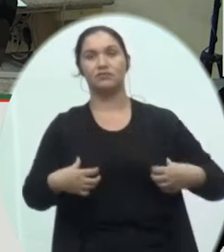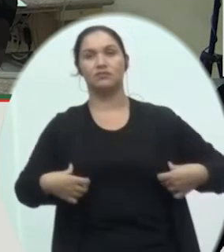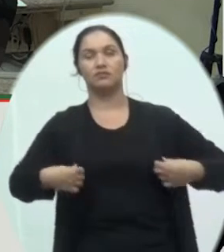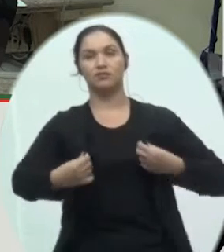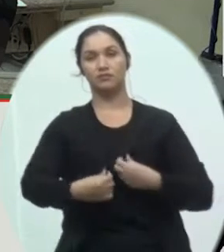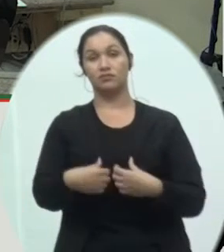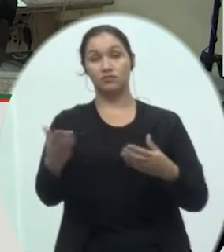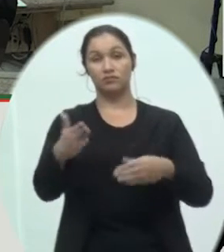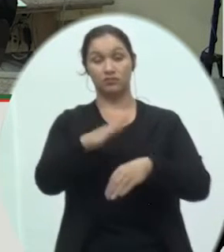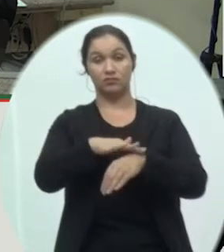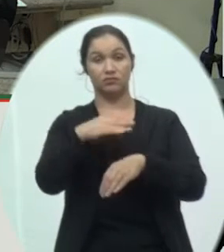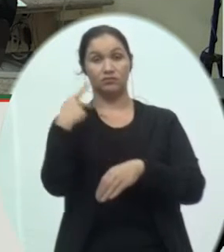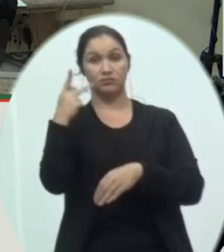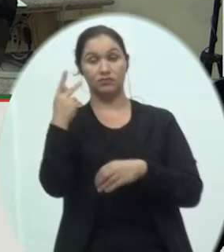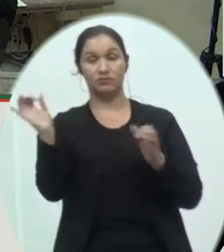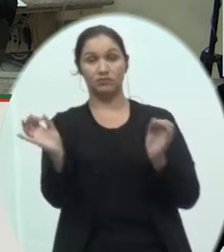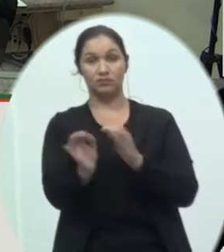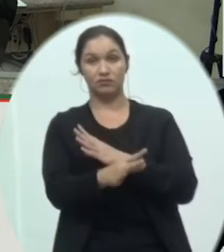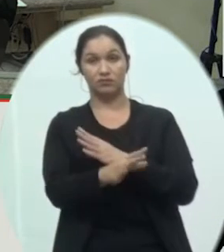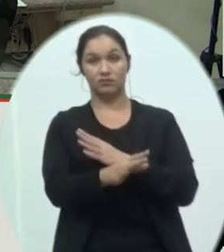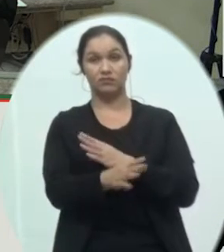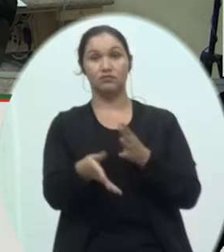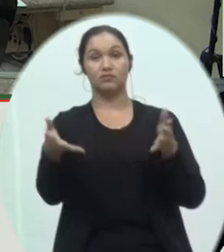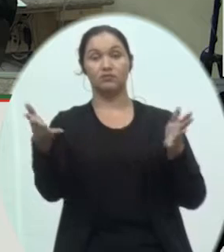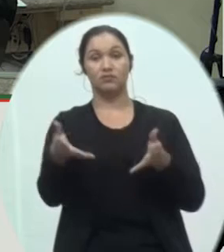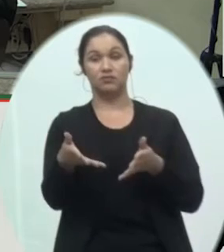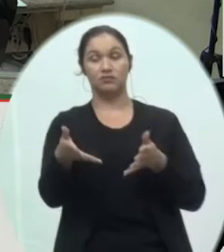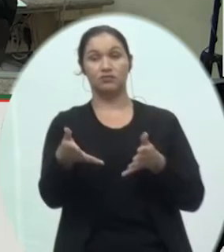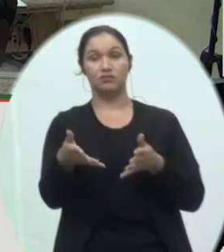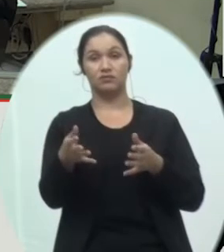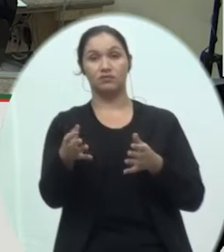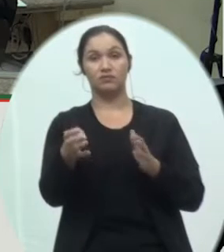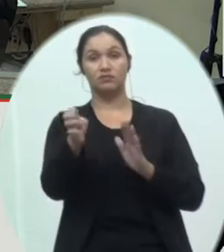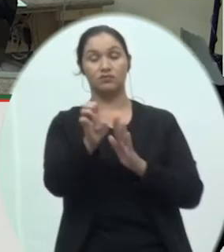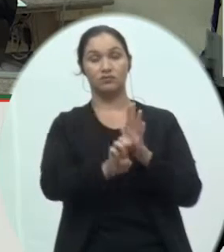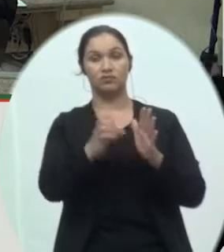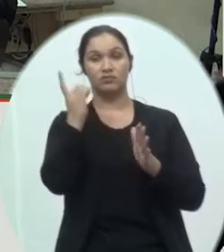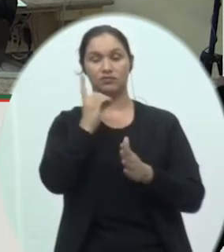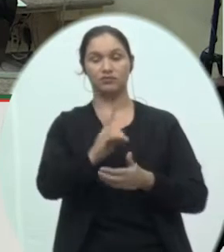Terminado a área política, passamos agora para o grande expediente.